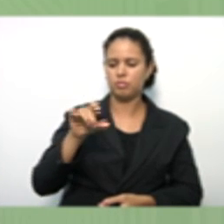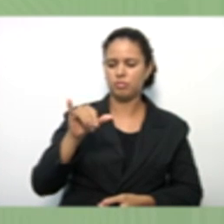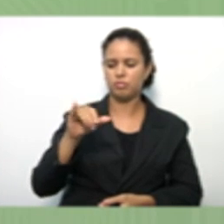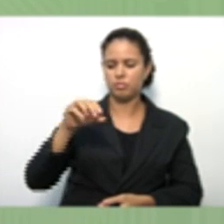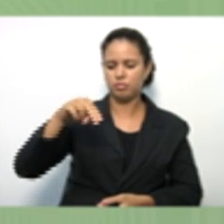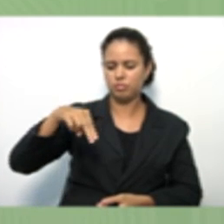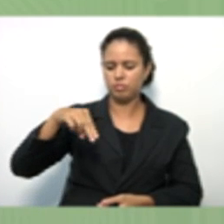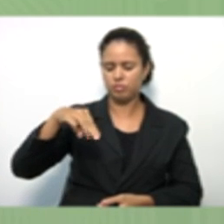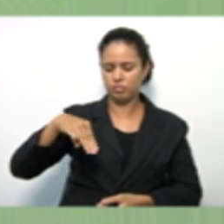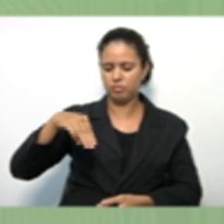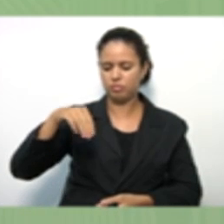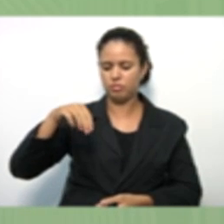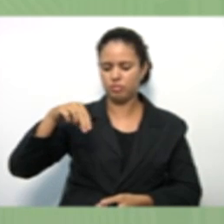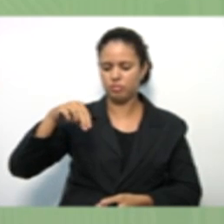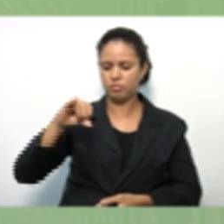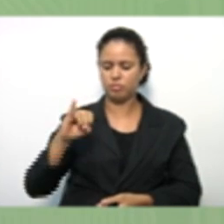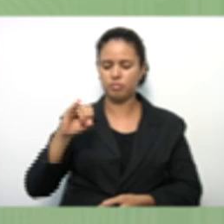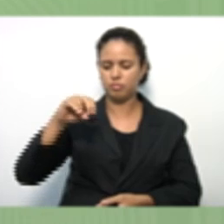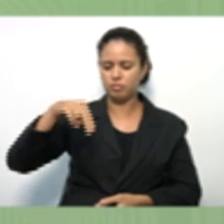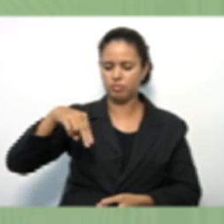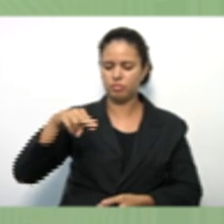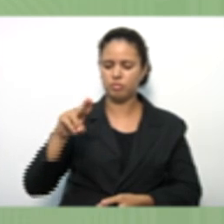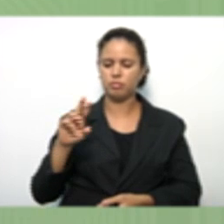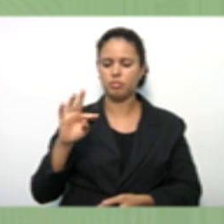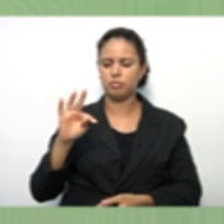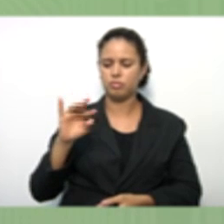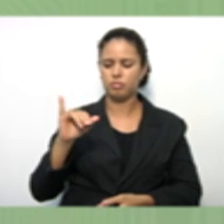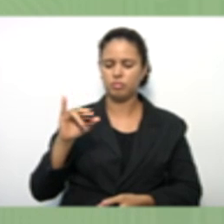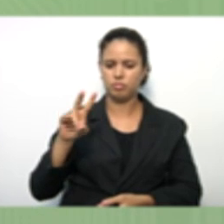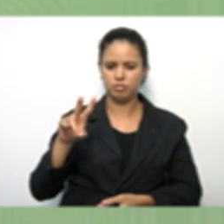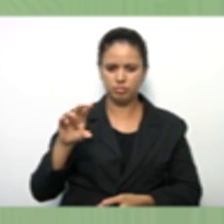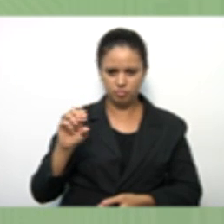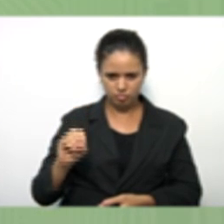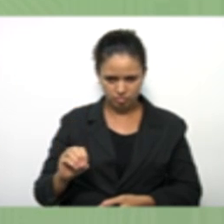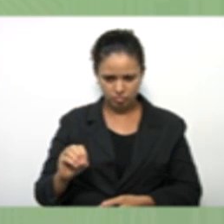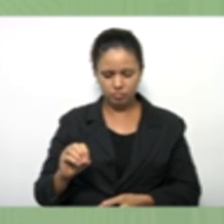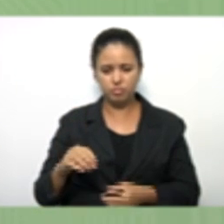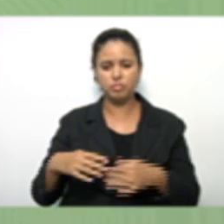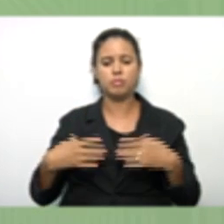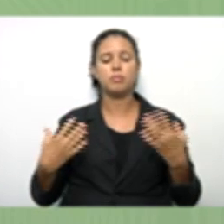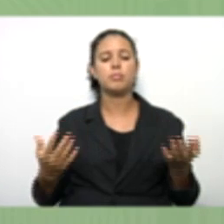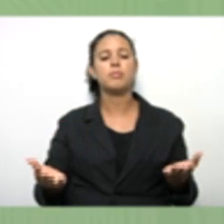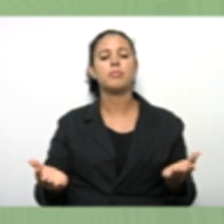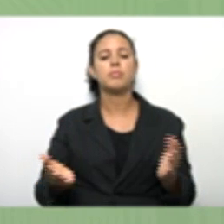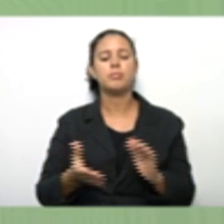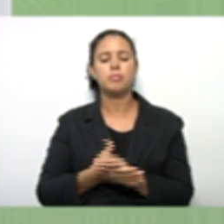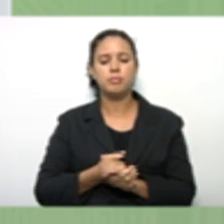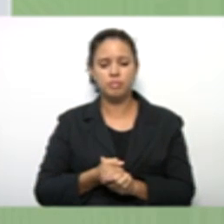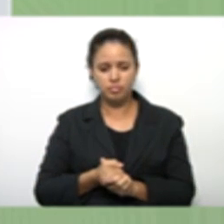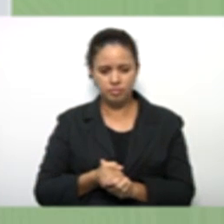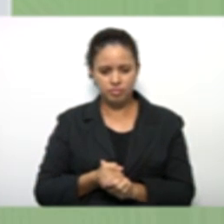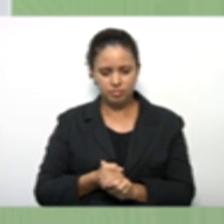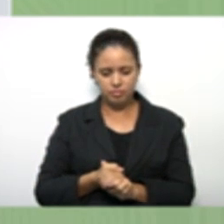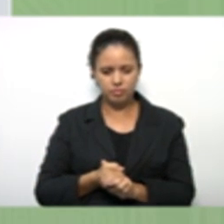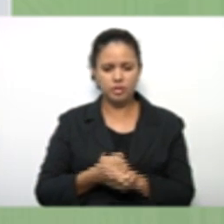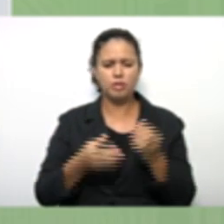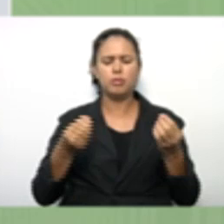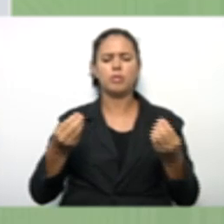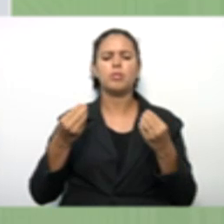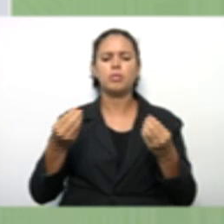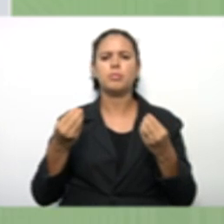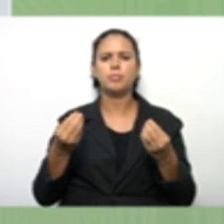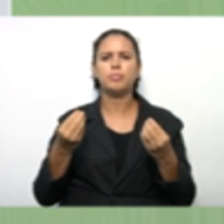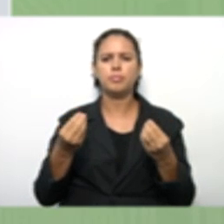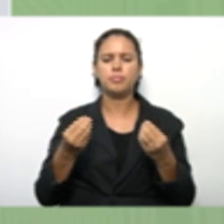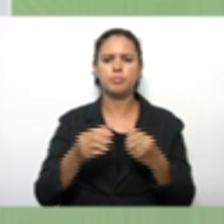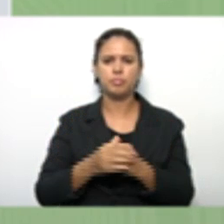sendo o valor do boleto bancário 10 mil, mais R$ 1.000 de juros de atraso. Como vai ficar